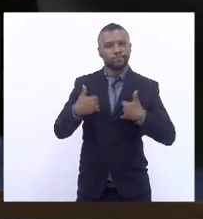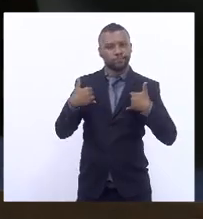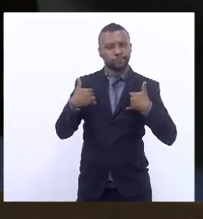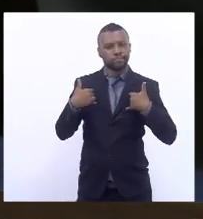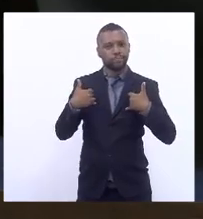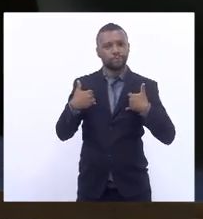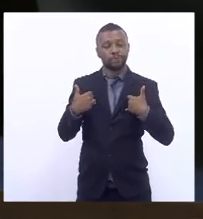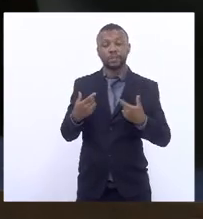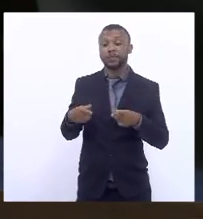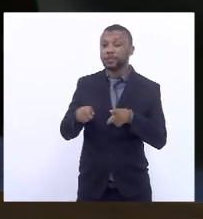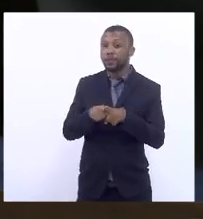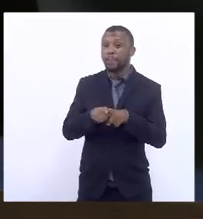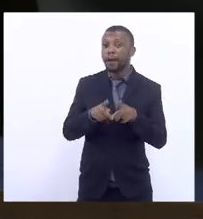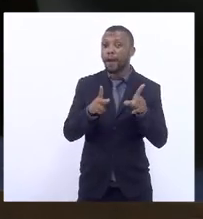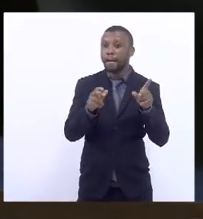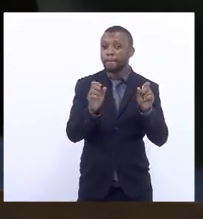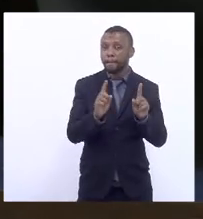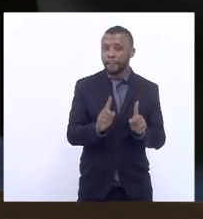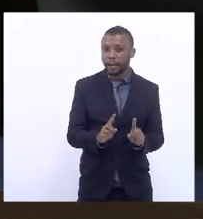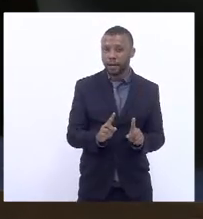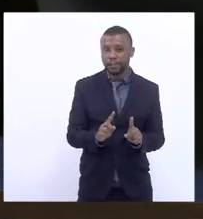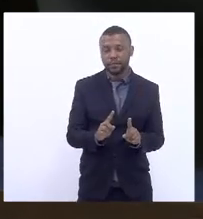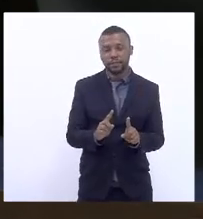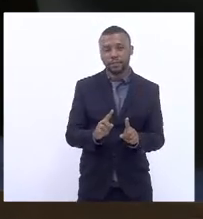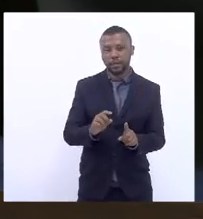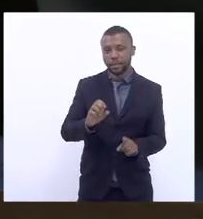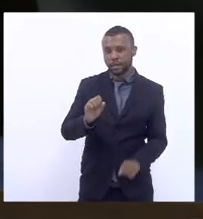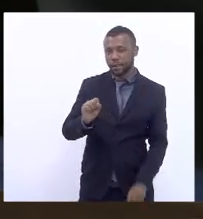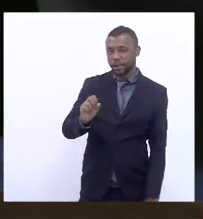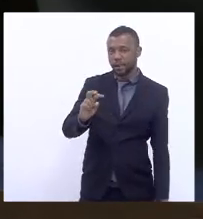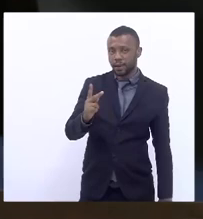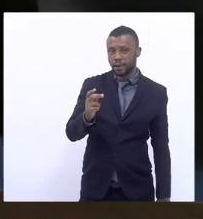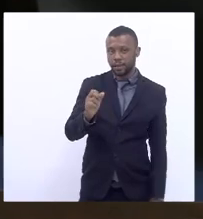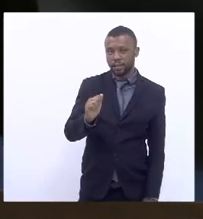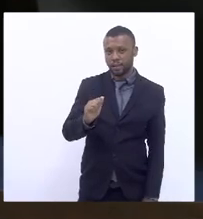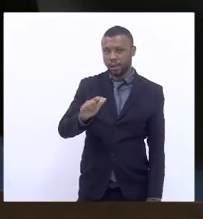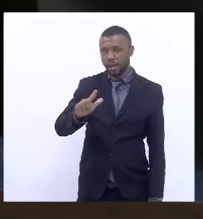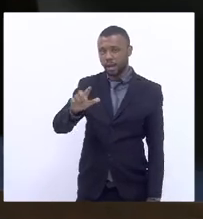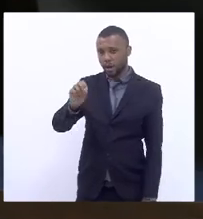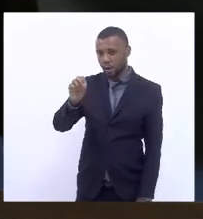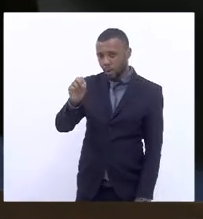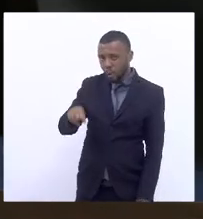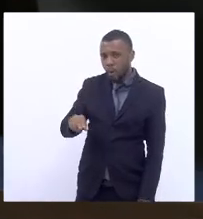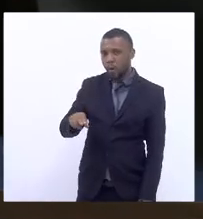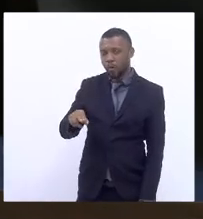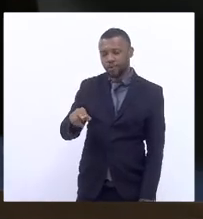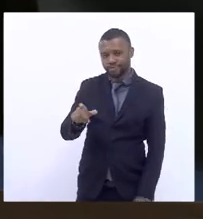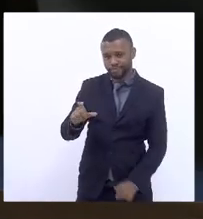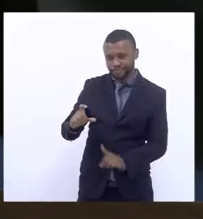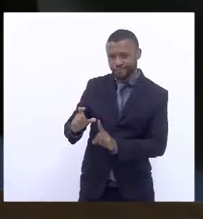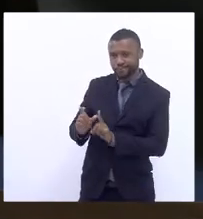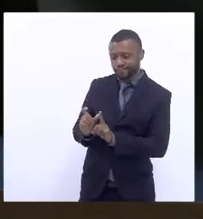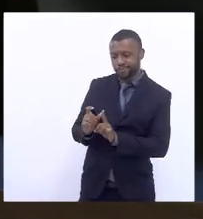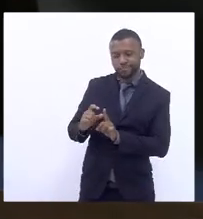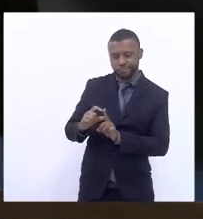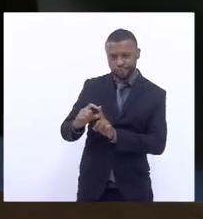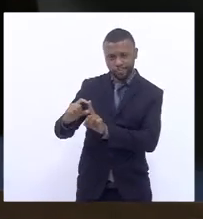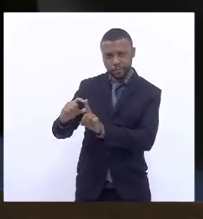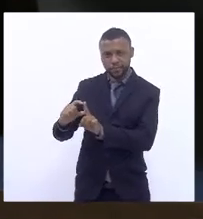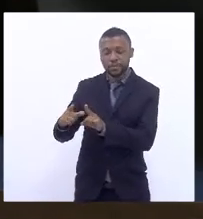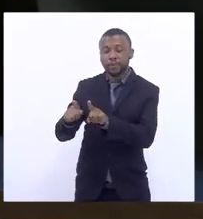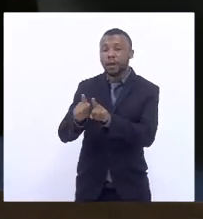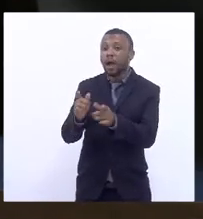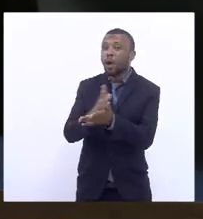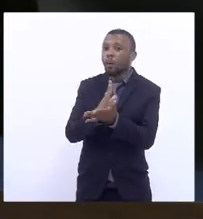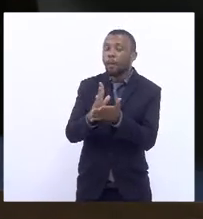E a paz, que é shalom para nós cristãos. Algumas premissas que já foram dadas também.